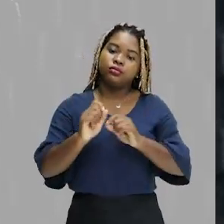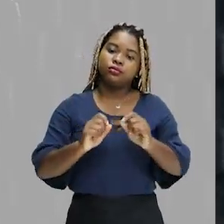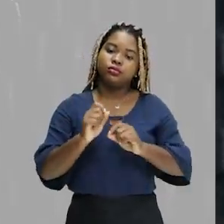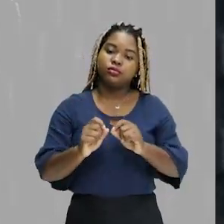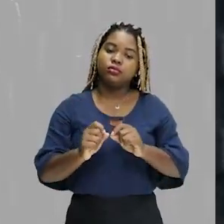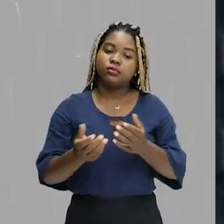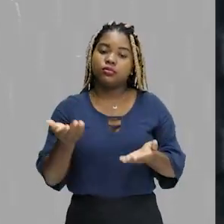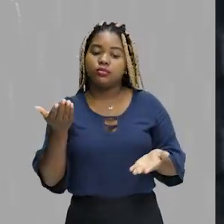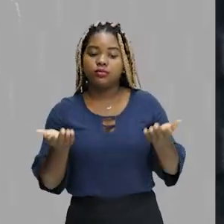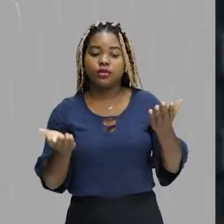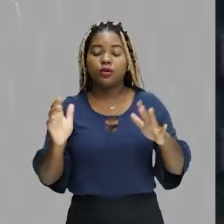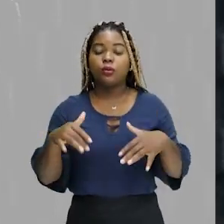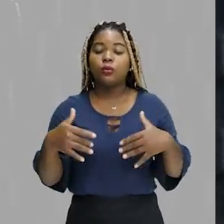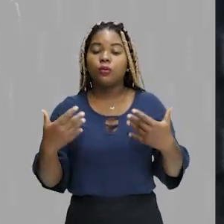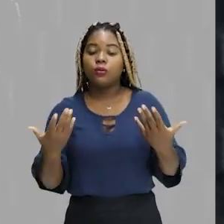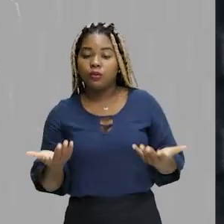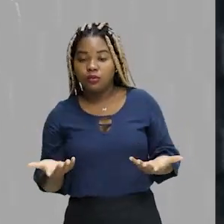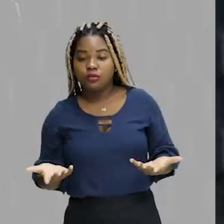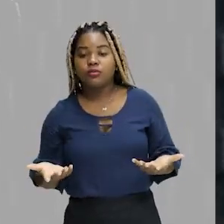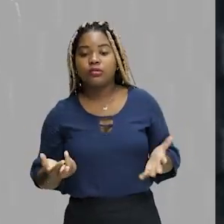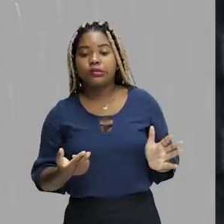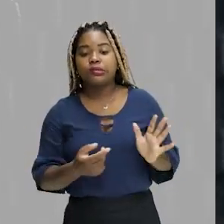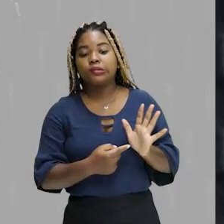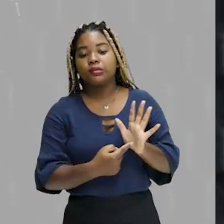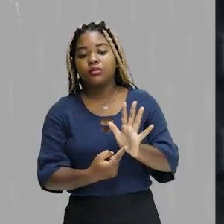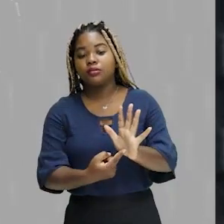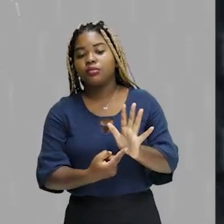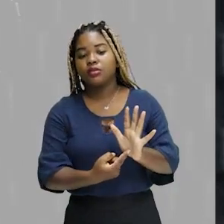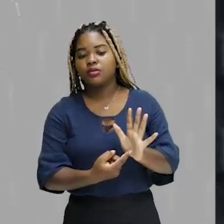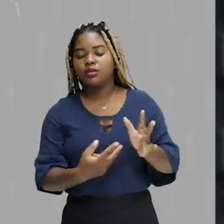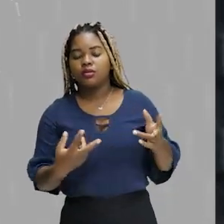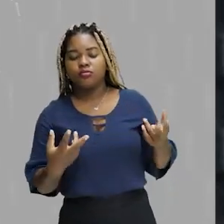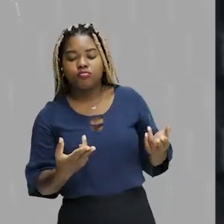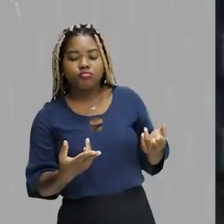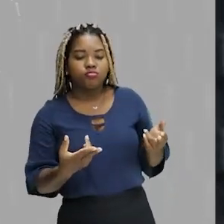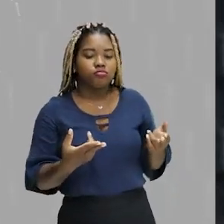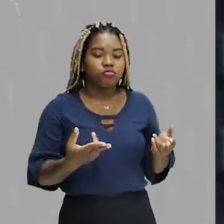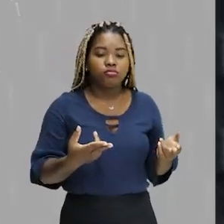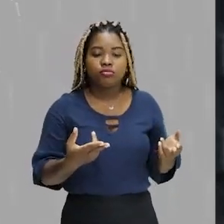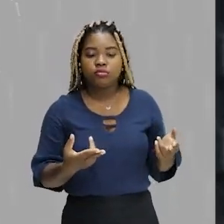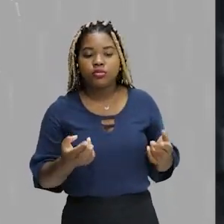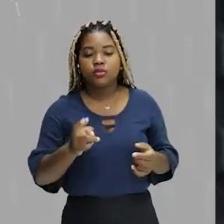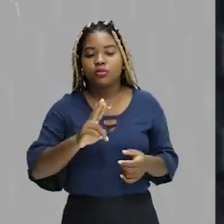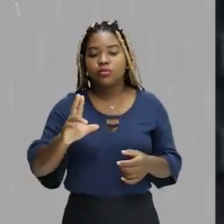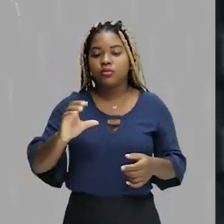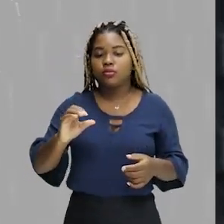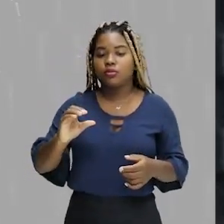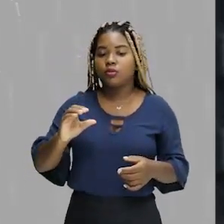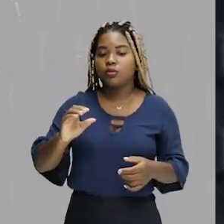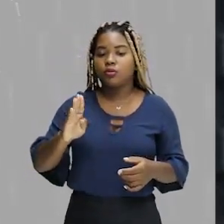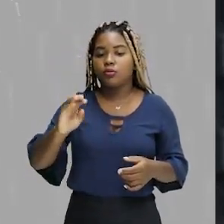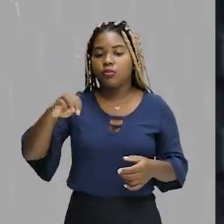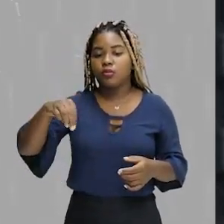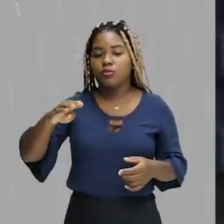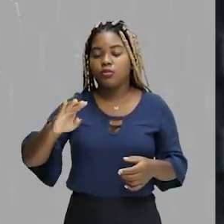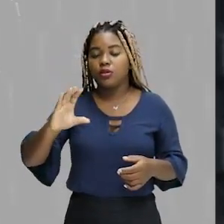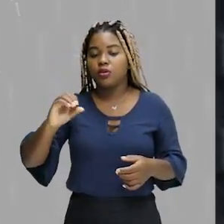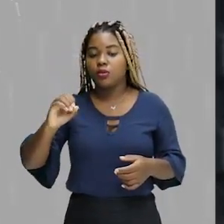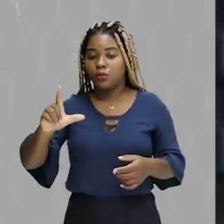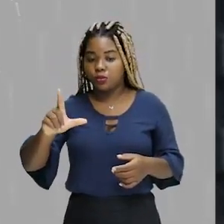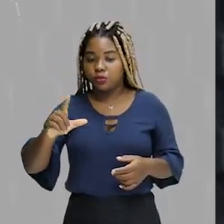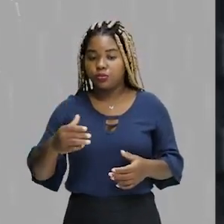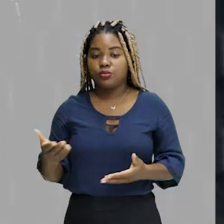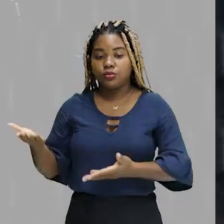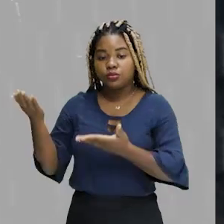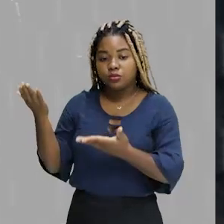né? Qual desses vai apresentar uma semelhança com um bombicol? Vou só voltar aqui à tela, olha